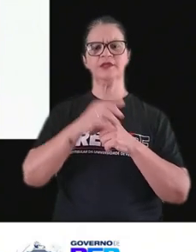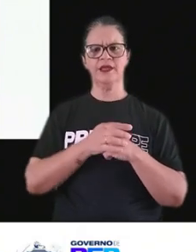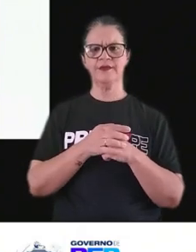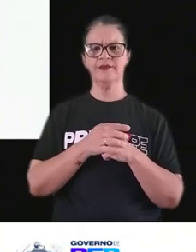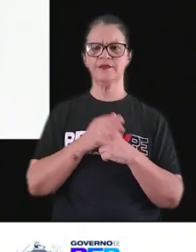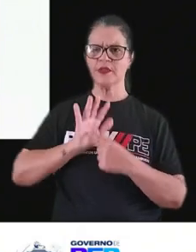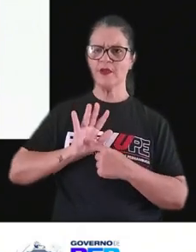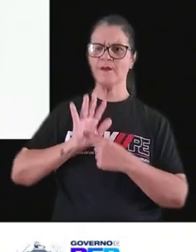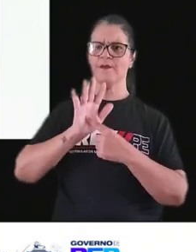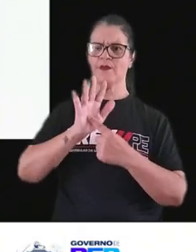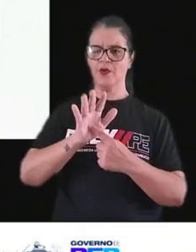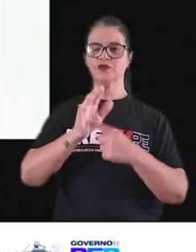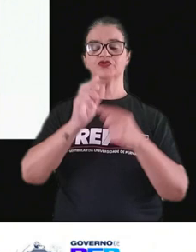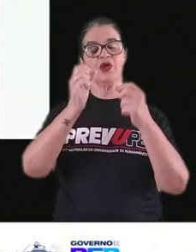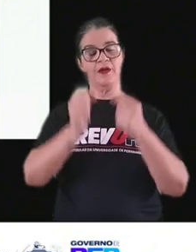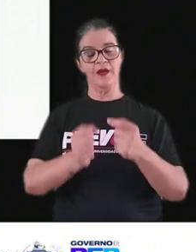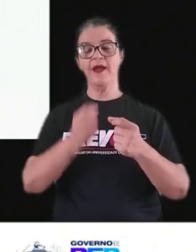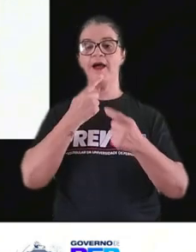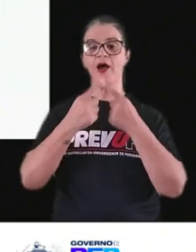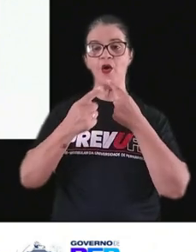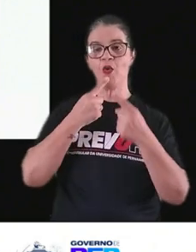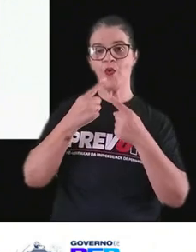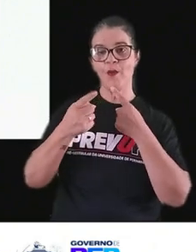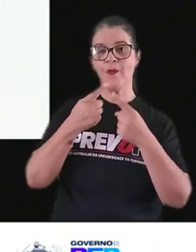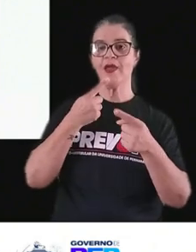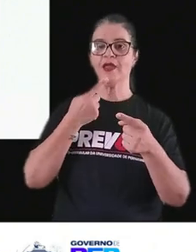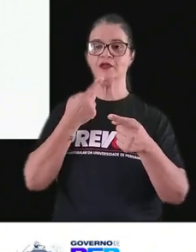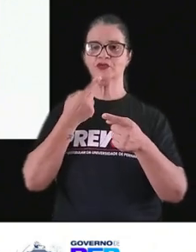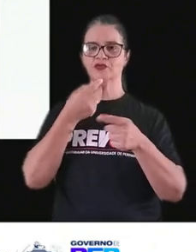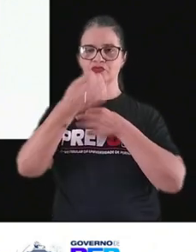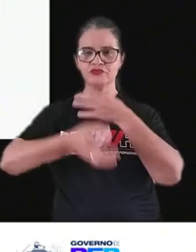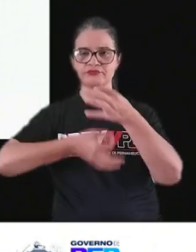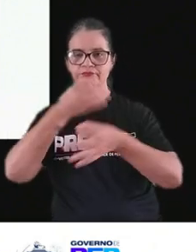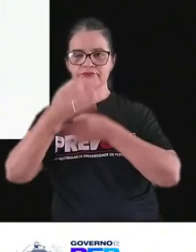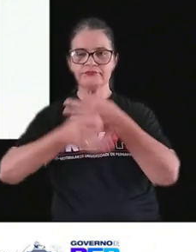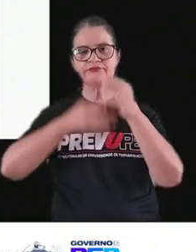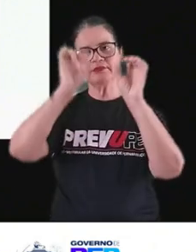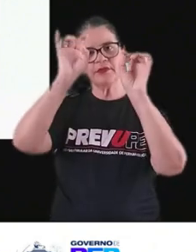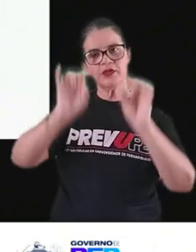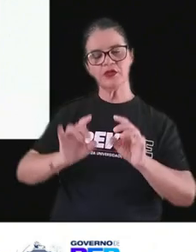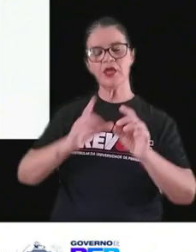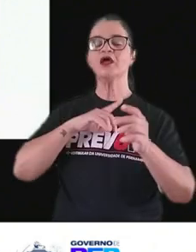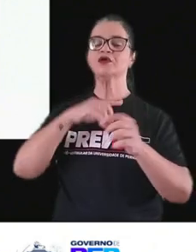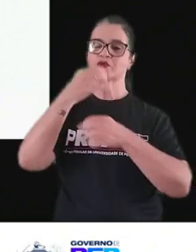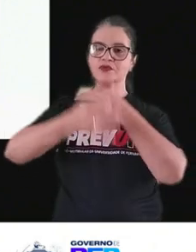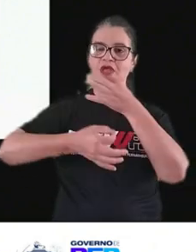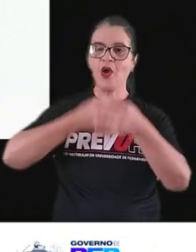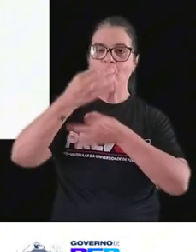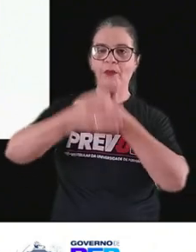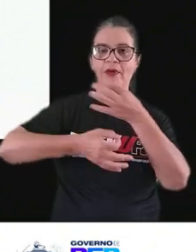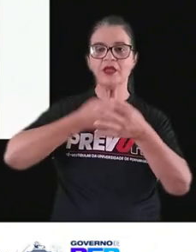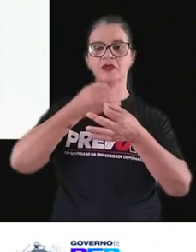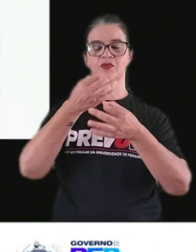mostra os argumentos específicos os argumentos iniciais